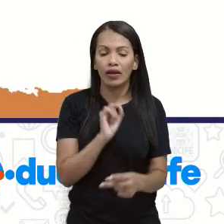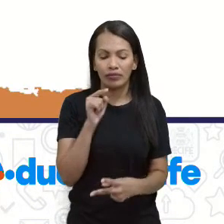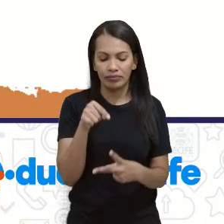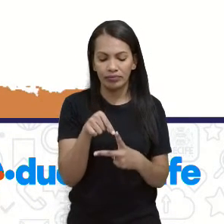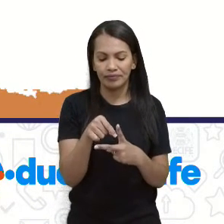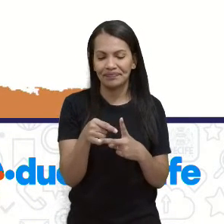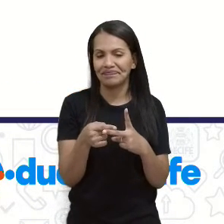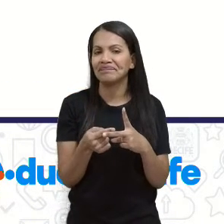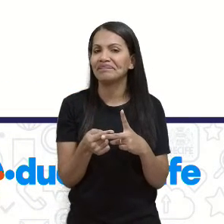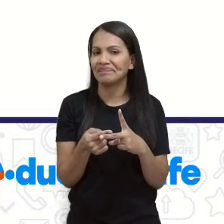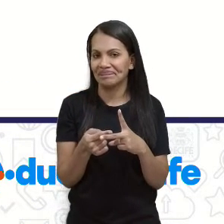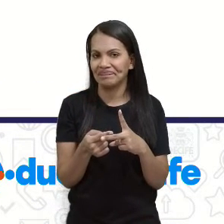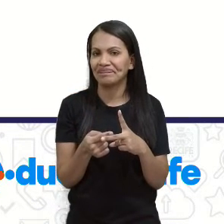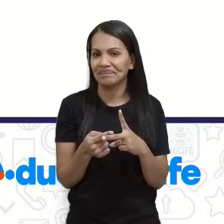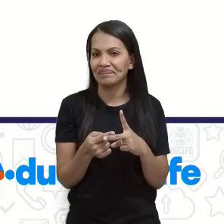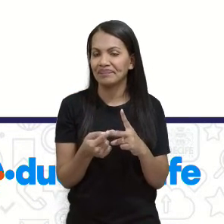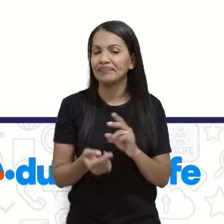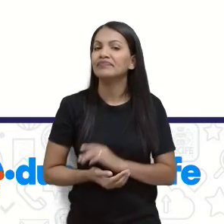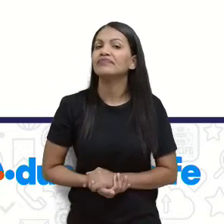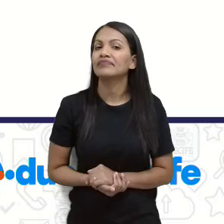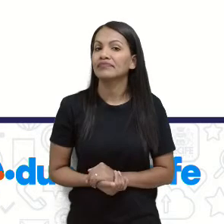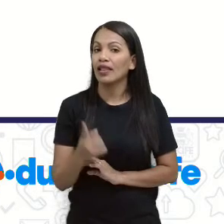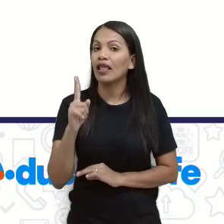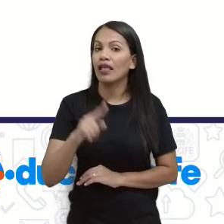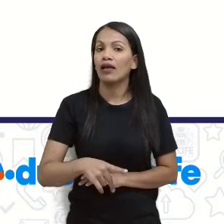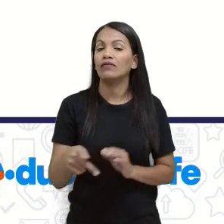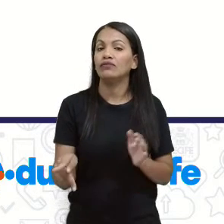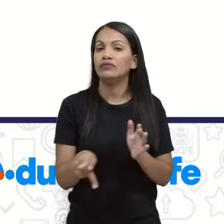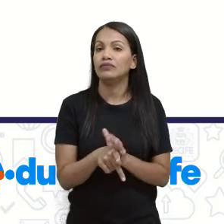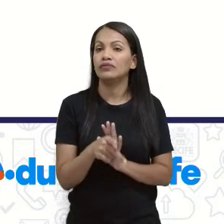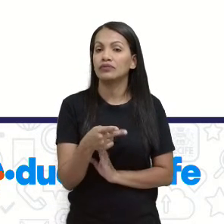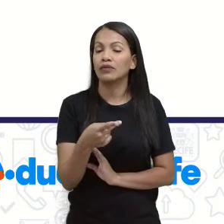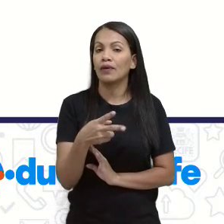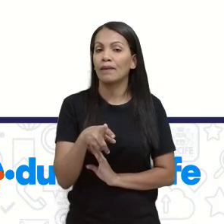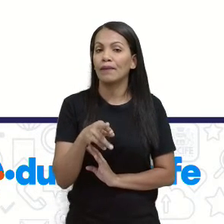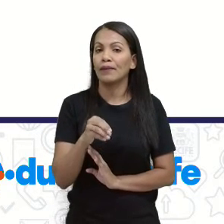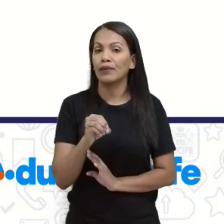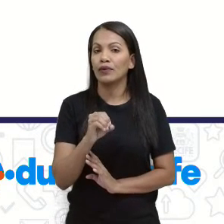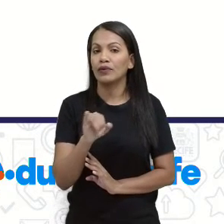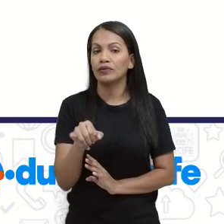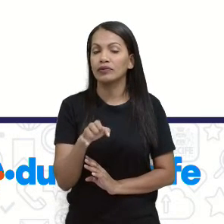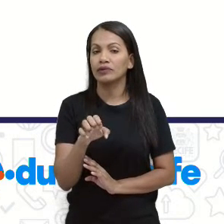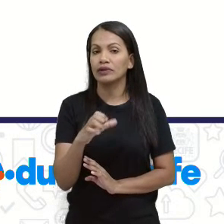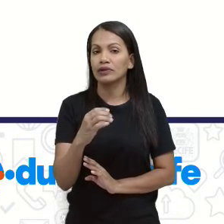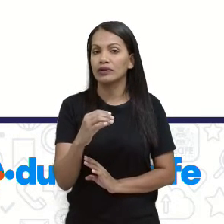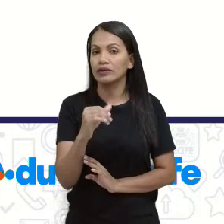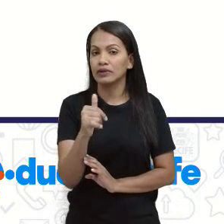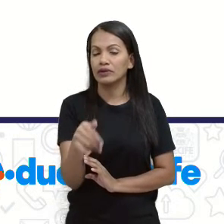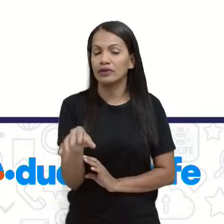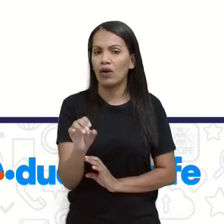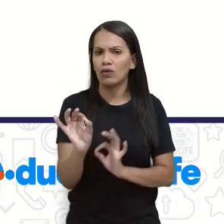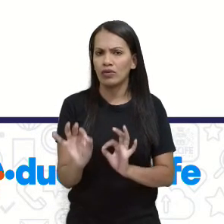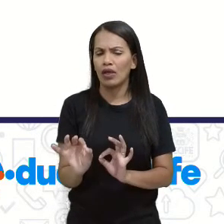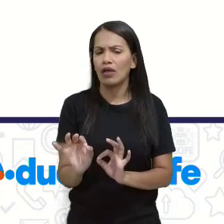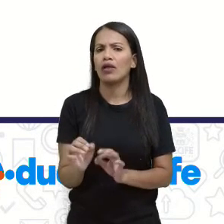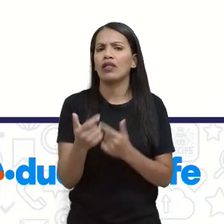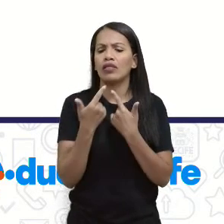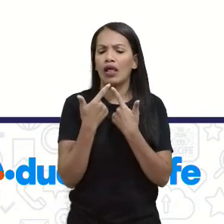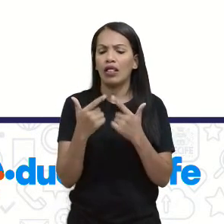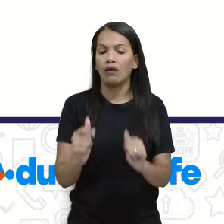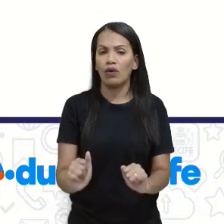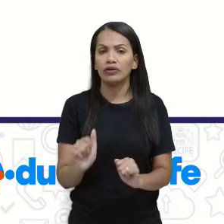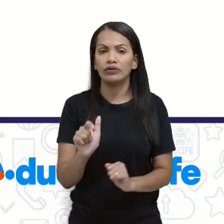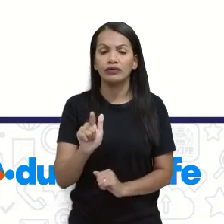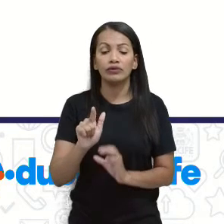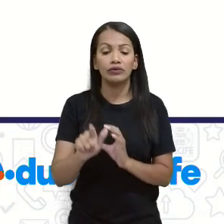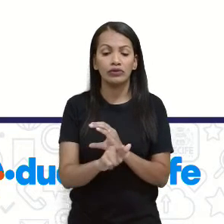sombra. Observa bem isso aí, que vai ser uma projeção. Isso é chamado projeção. Na linguagem